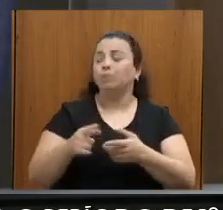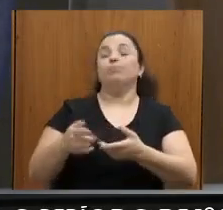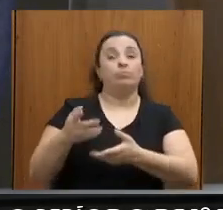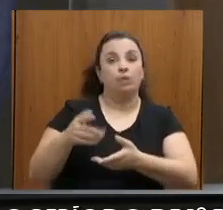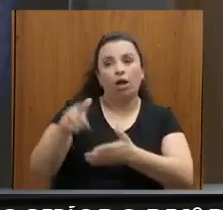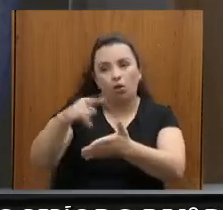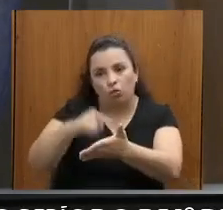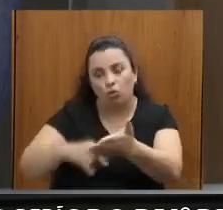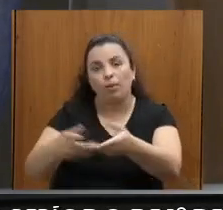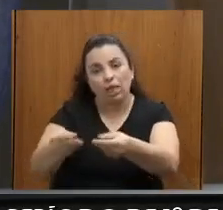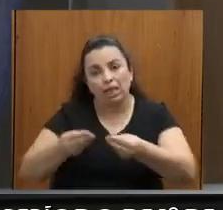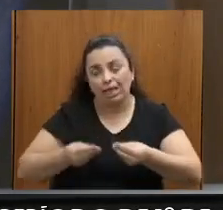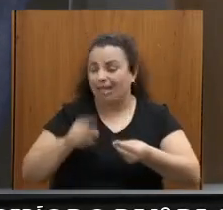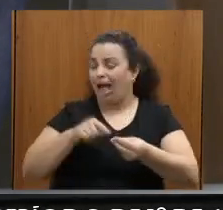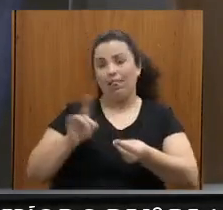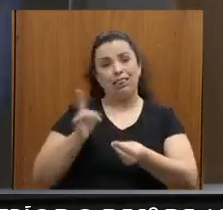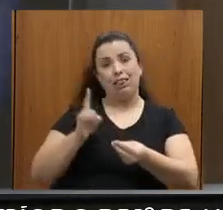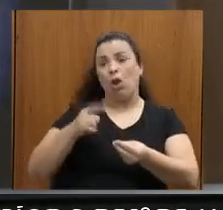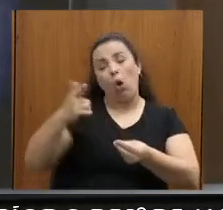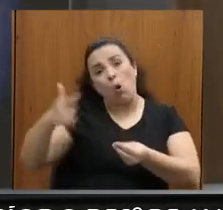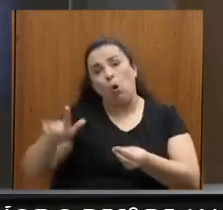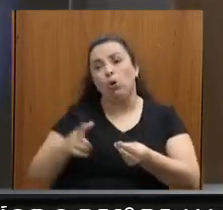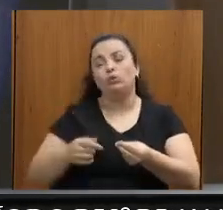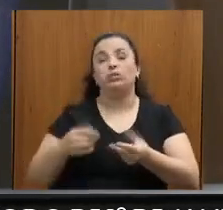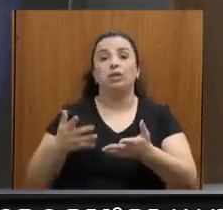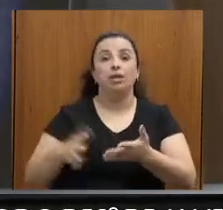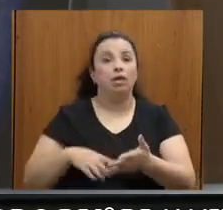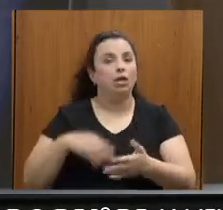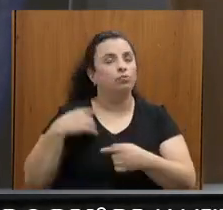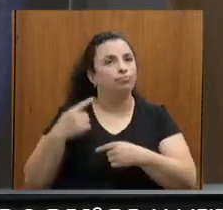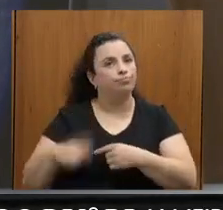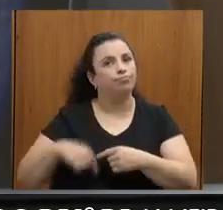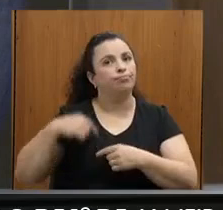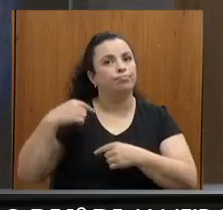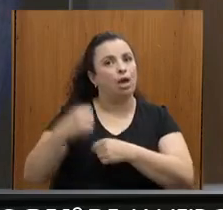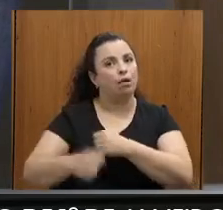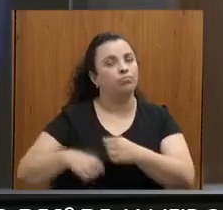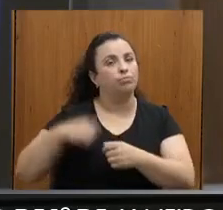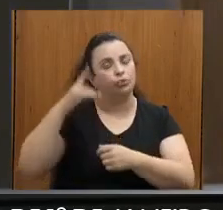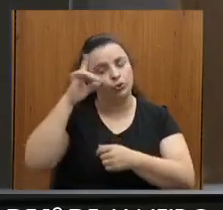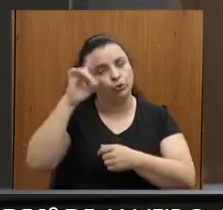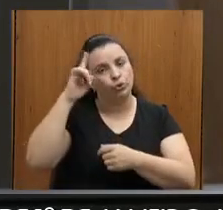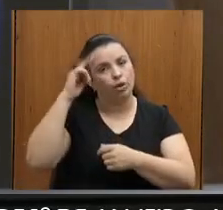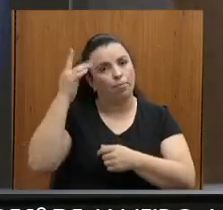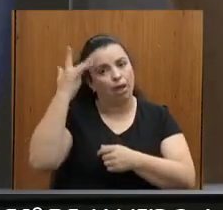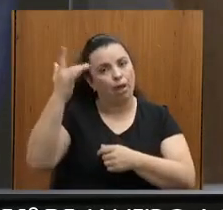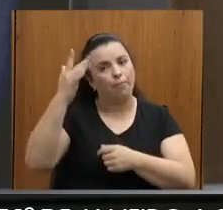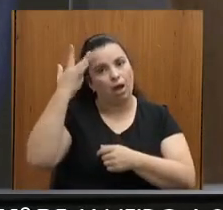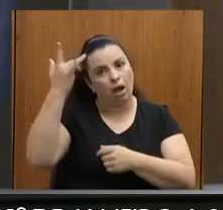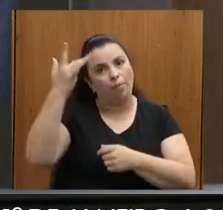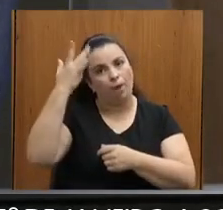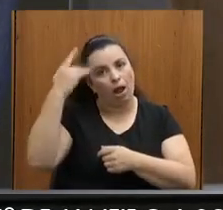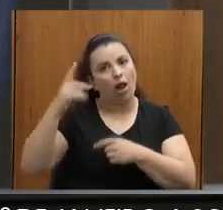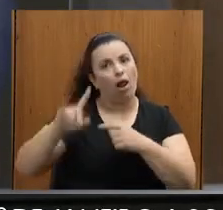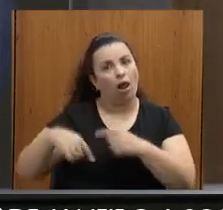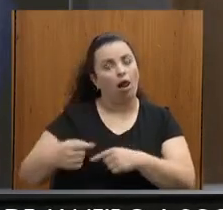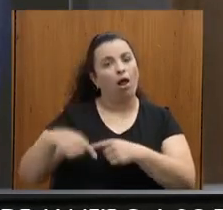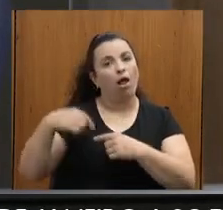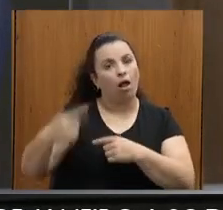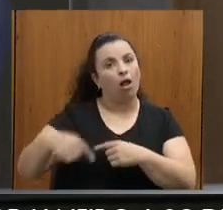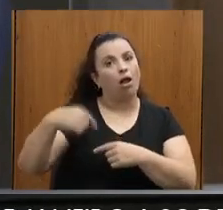é aquilo, é de outra coisa, o tempo passa, essas entidades gastam o pouco que já tem e não